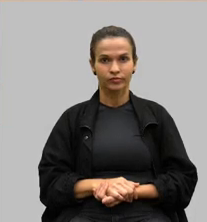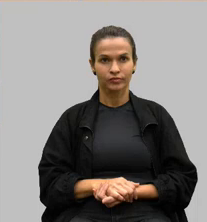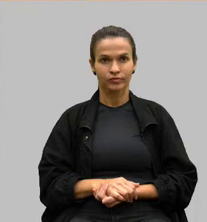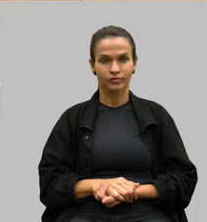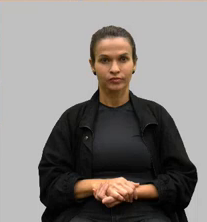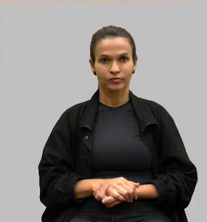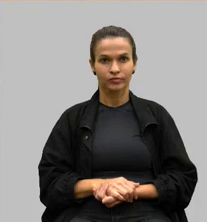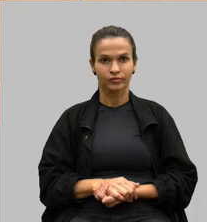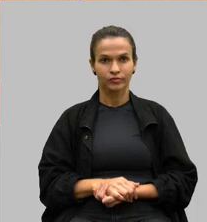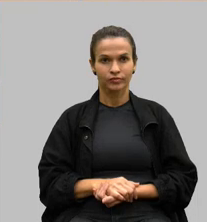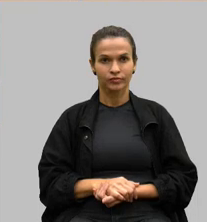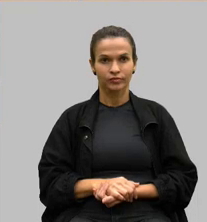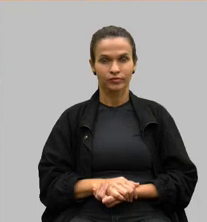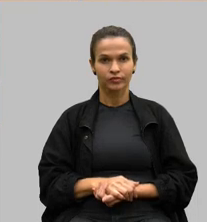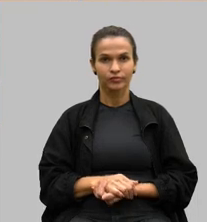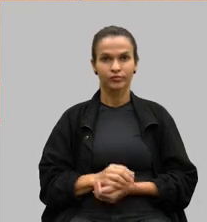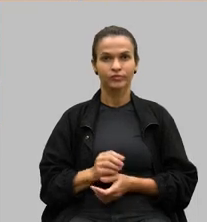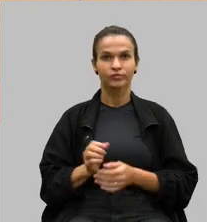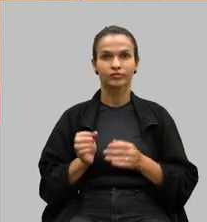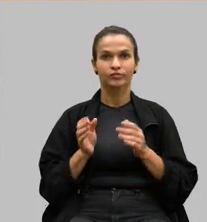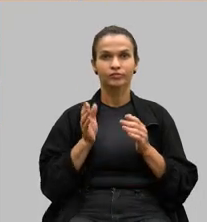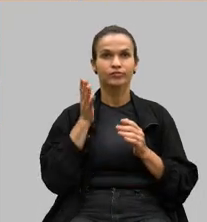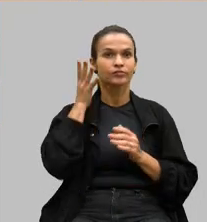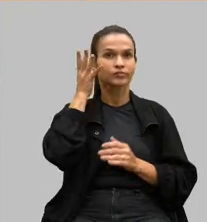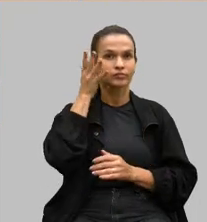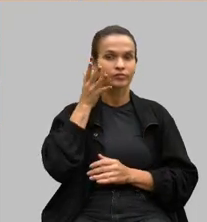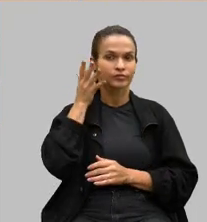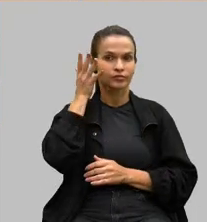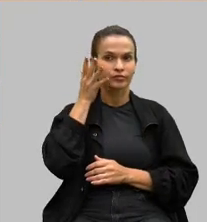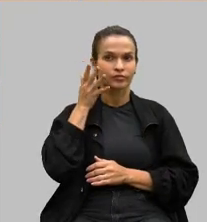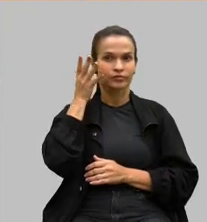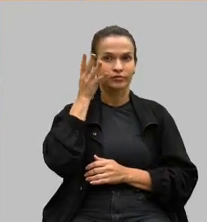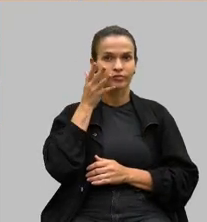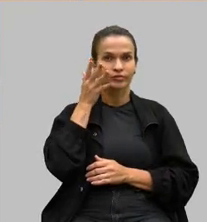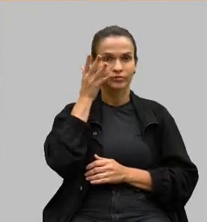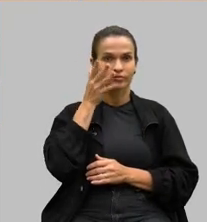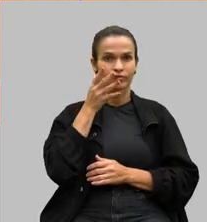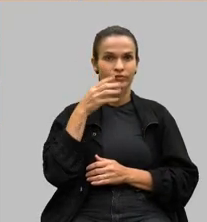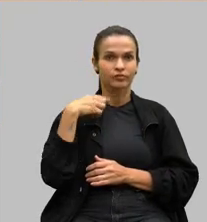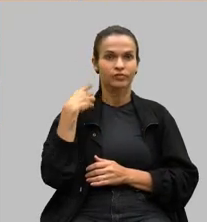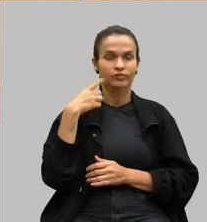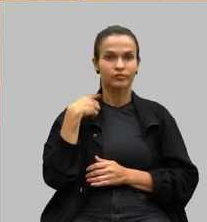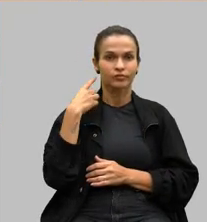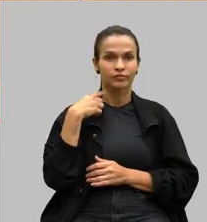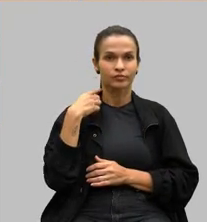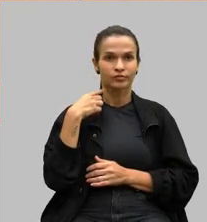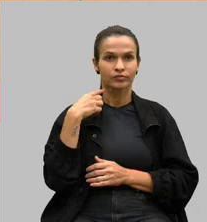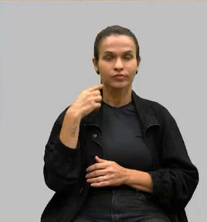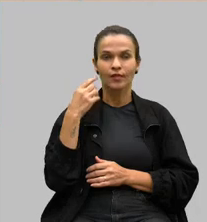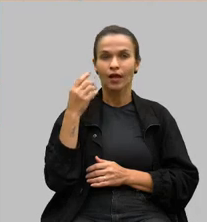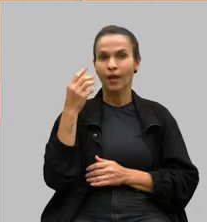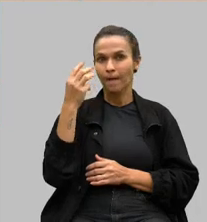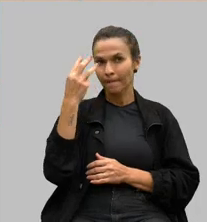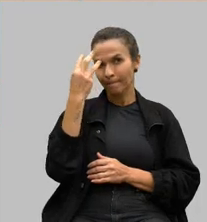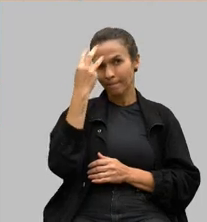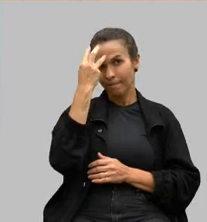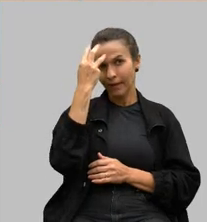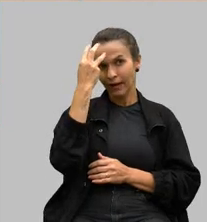eneg com a palavra a deputada maca Evaristo